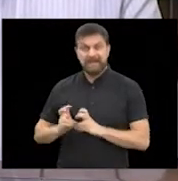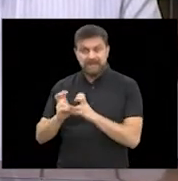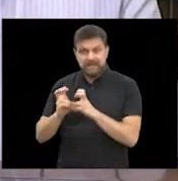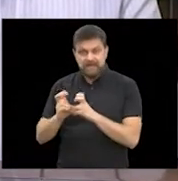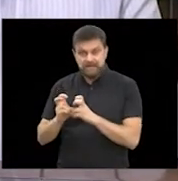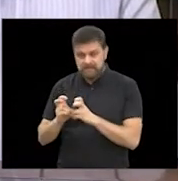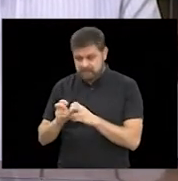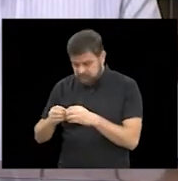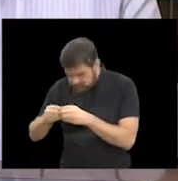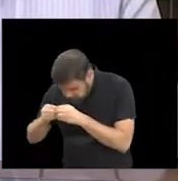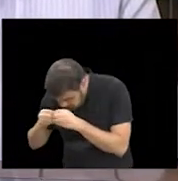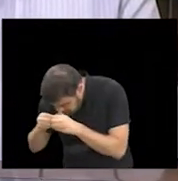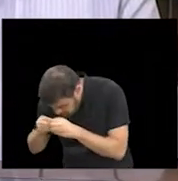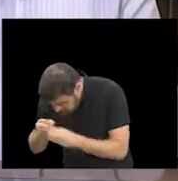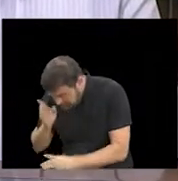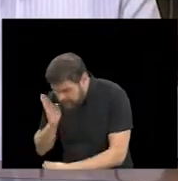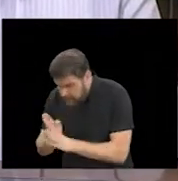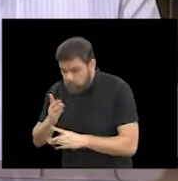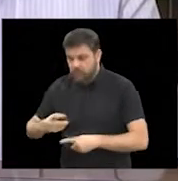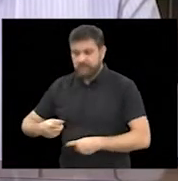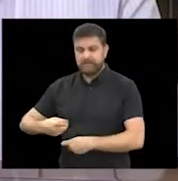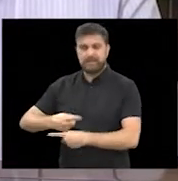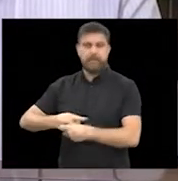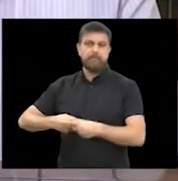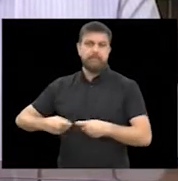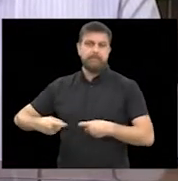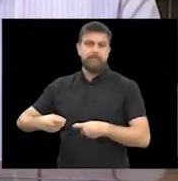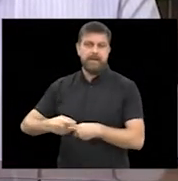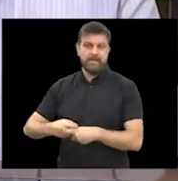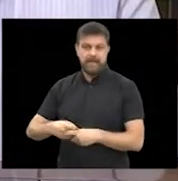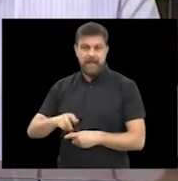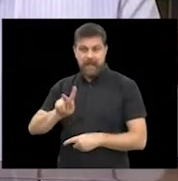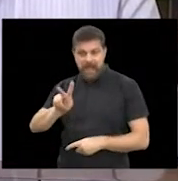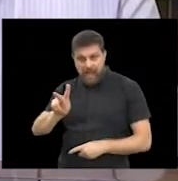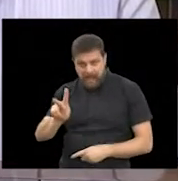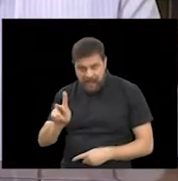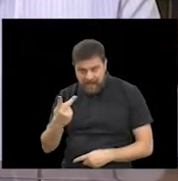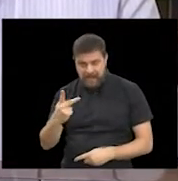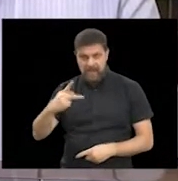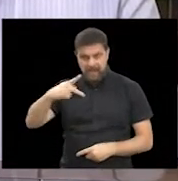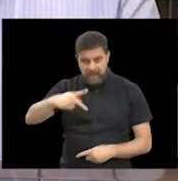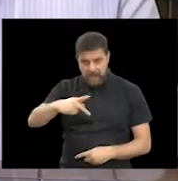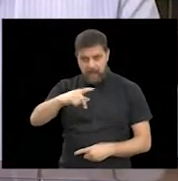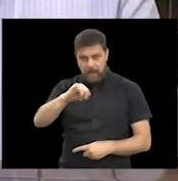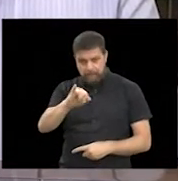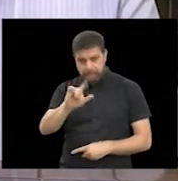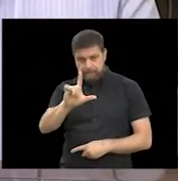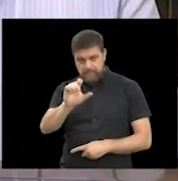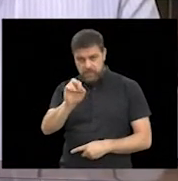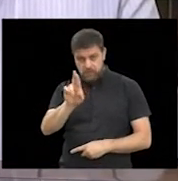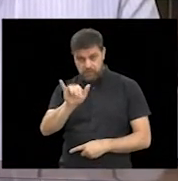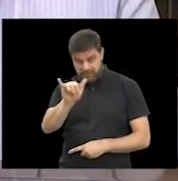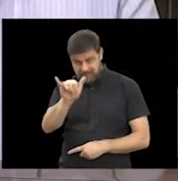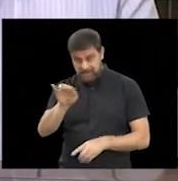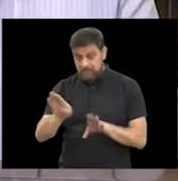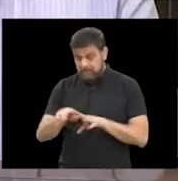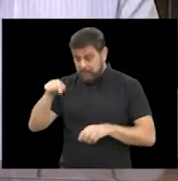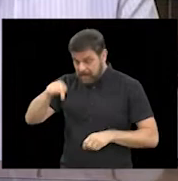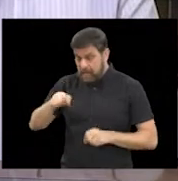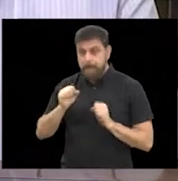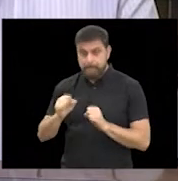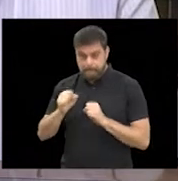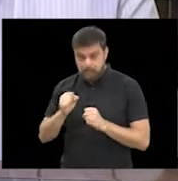que são retirados do organismo por cirurgia. Então, eles estão achando que ela possa também ser um dos